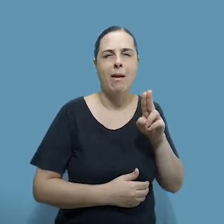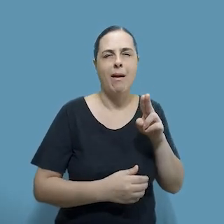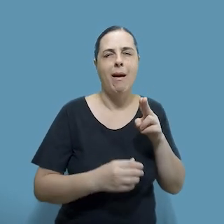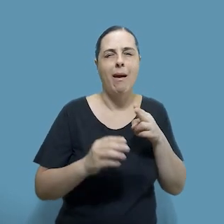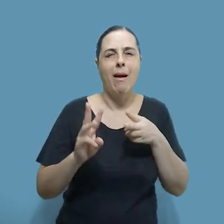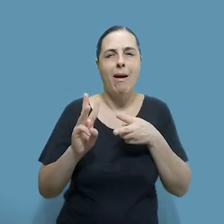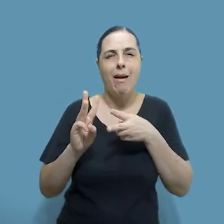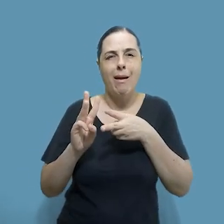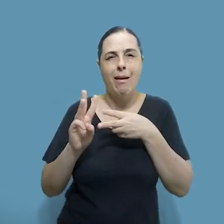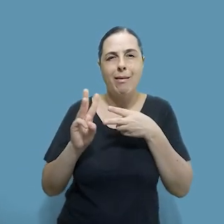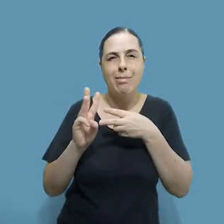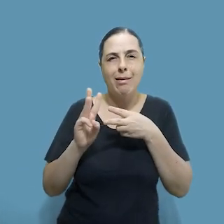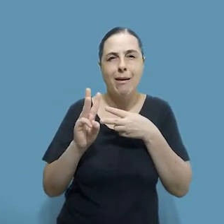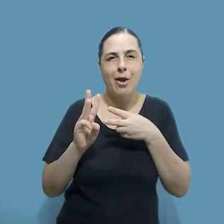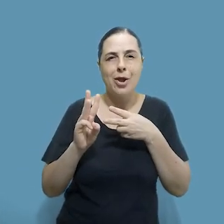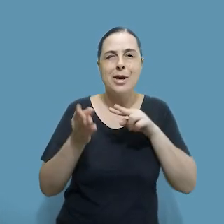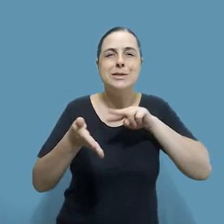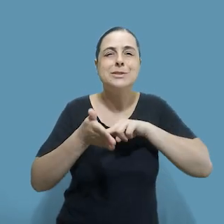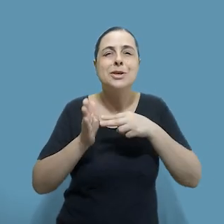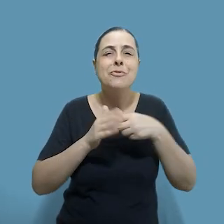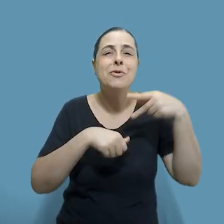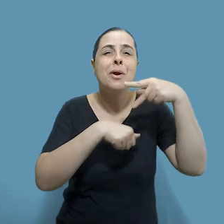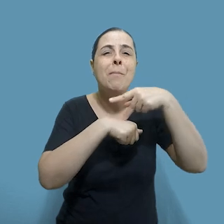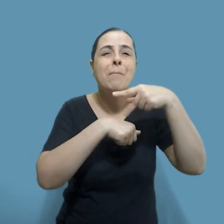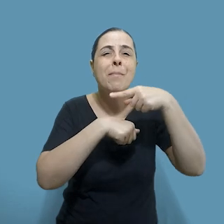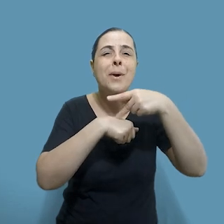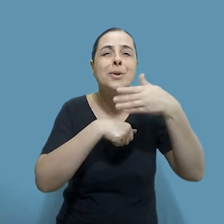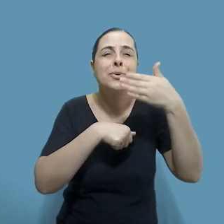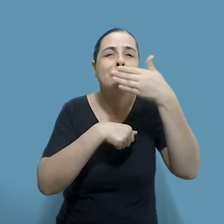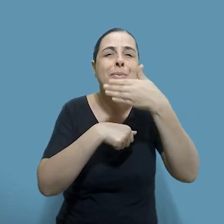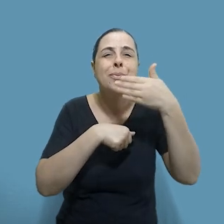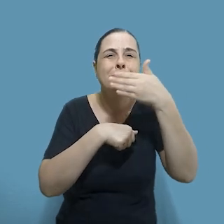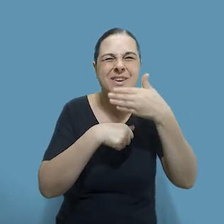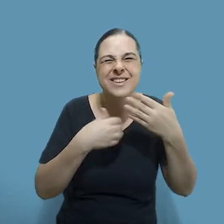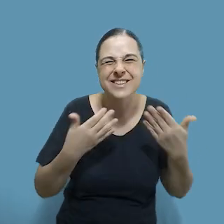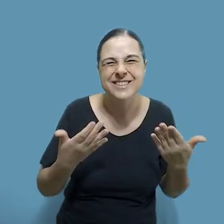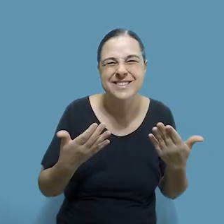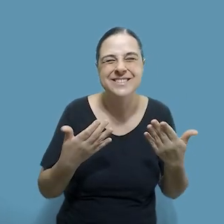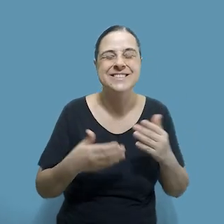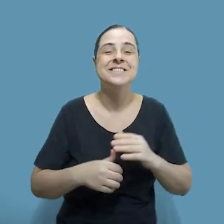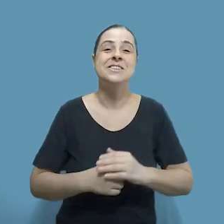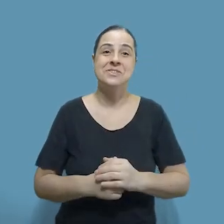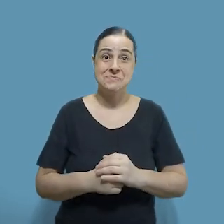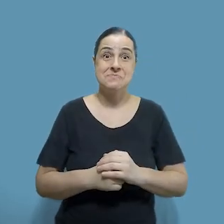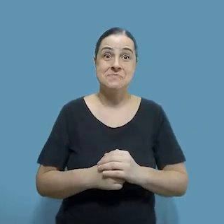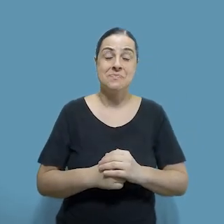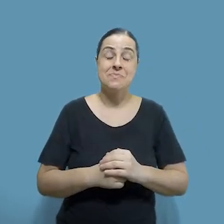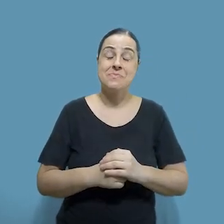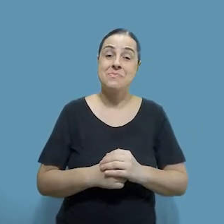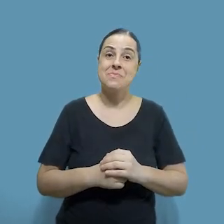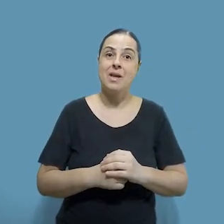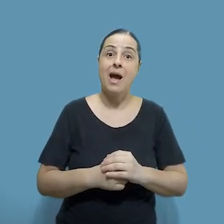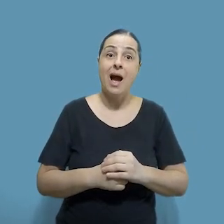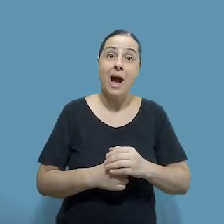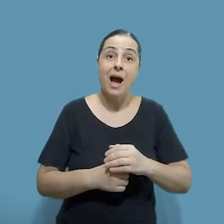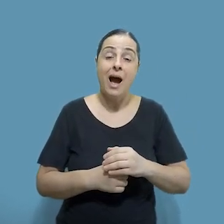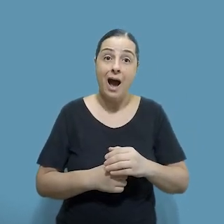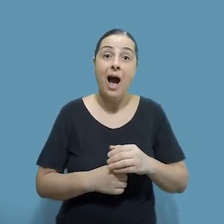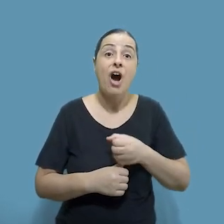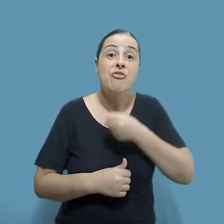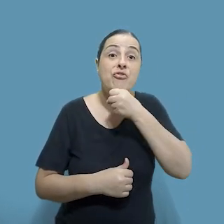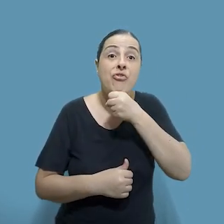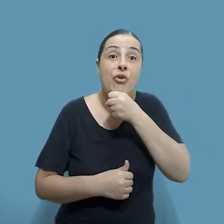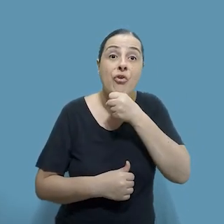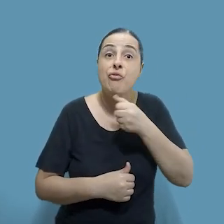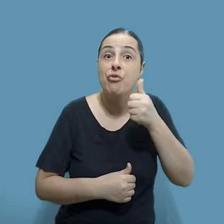minha avó dizia que ela tinha fortalecido muito o casamento deles, né? O que